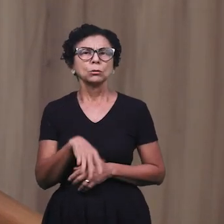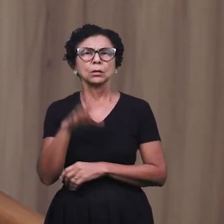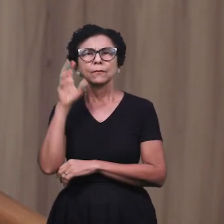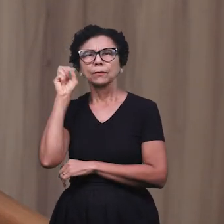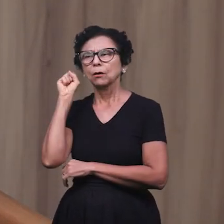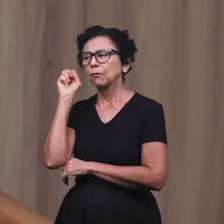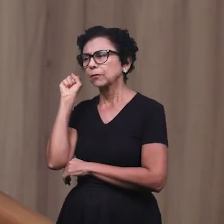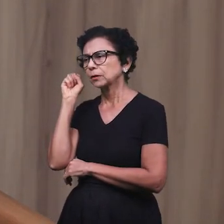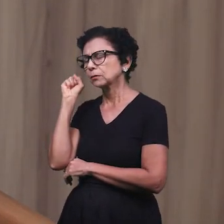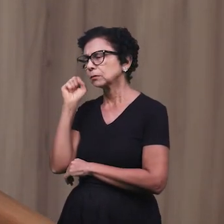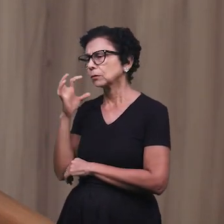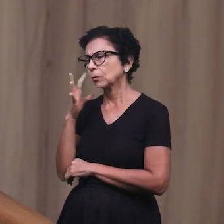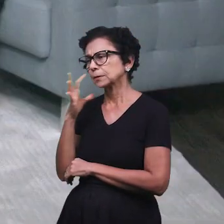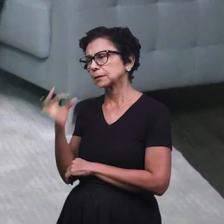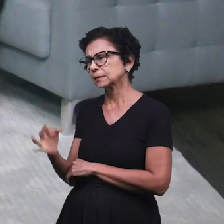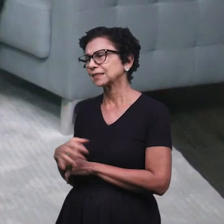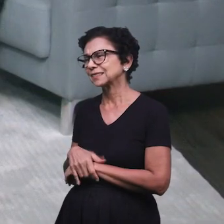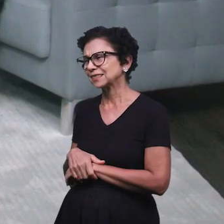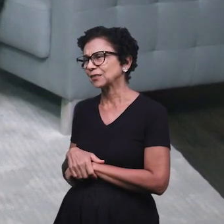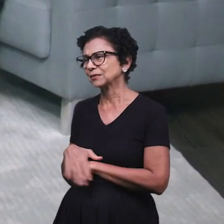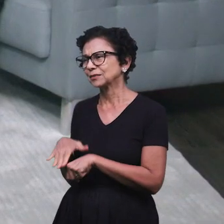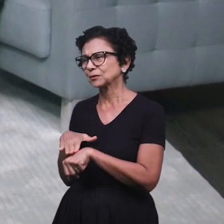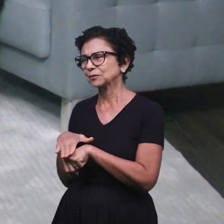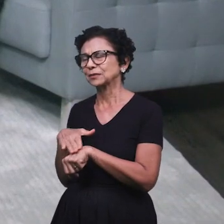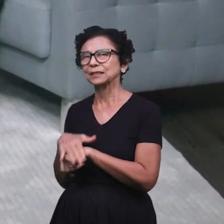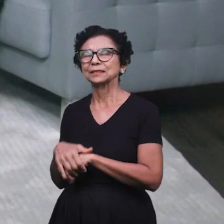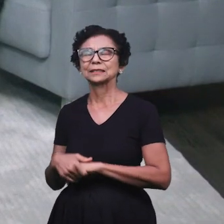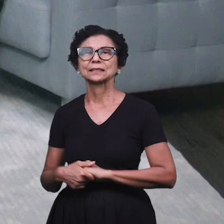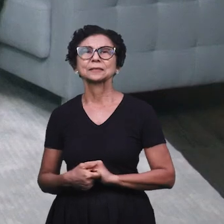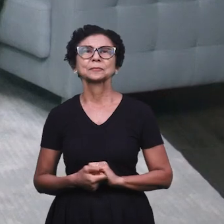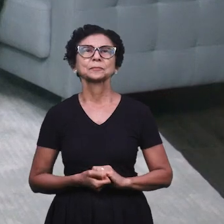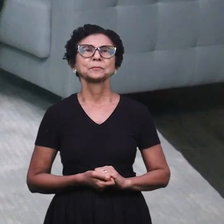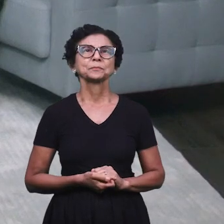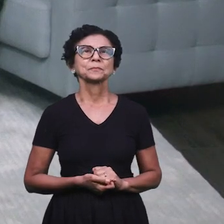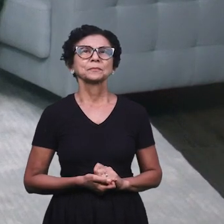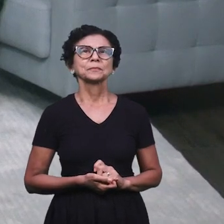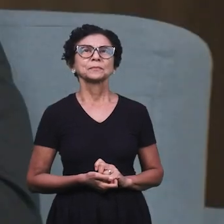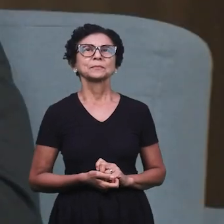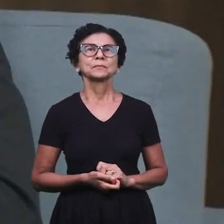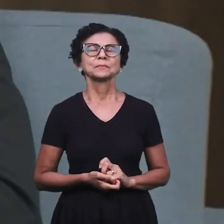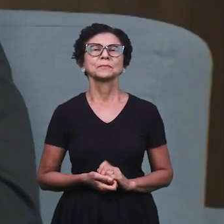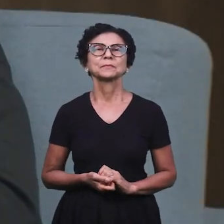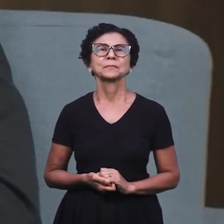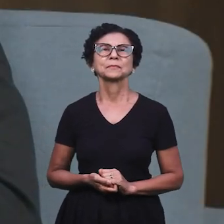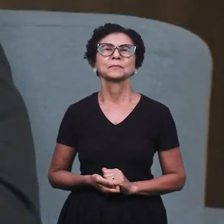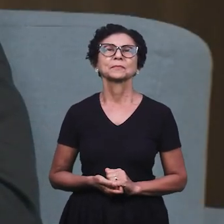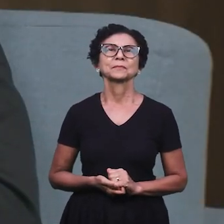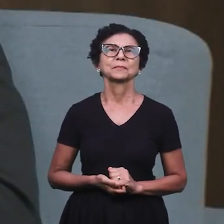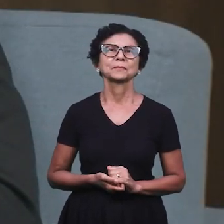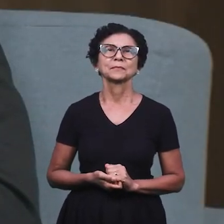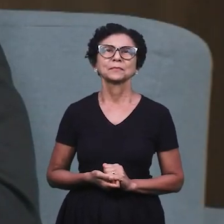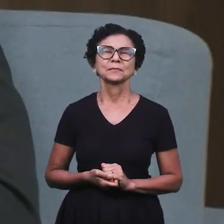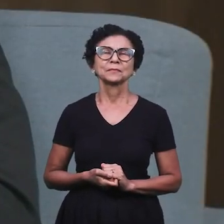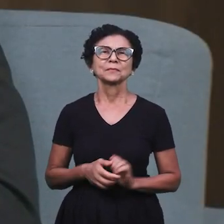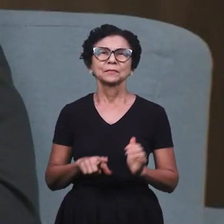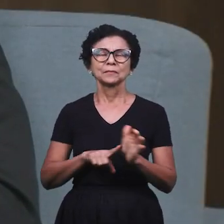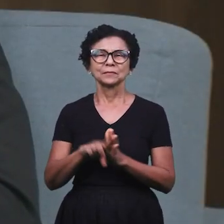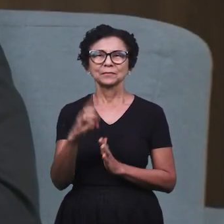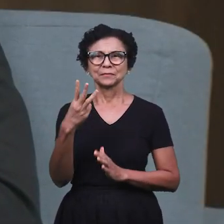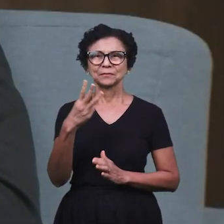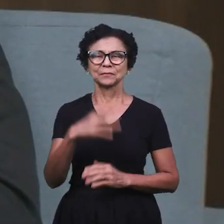é maravilhoso. Glória a Deus, que bênção. A nossa terceira pergunta, ela vem da nossa